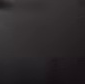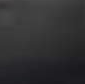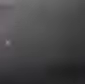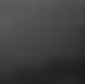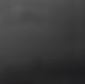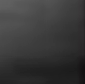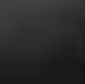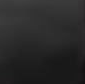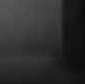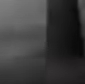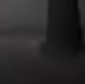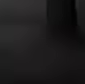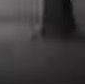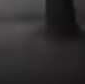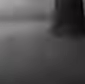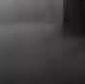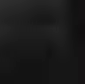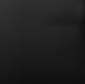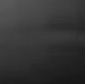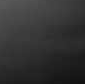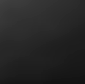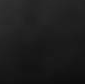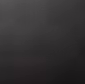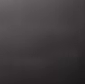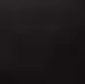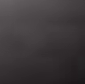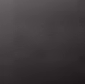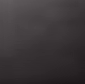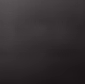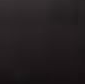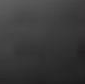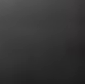possível sim